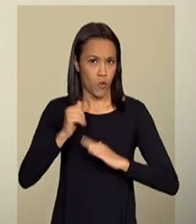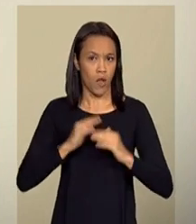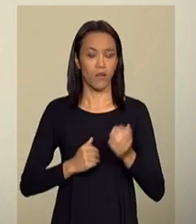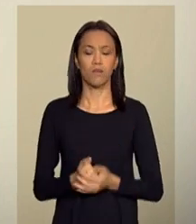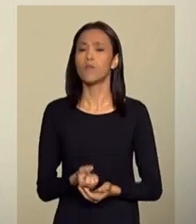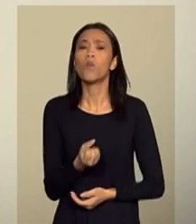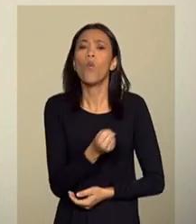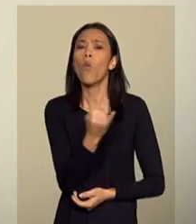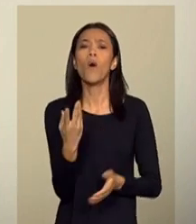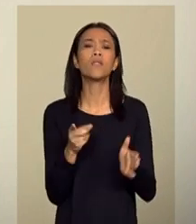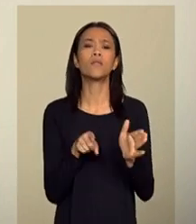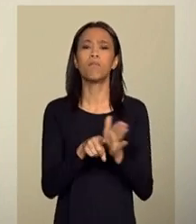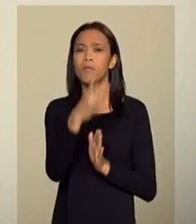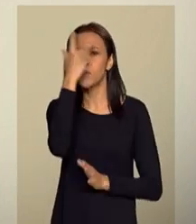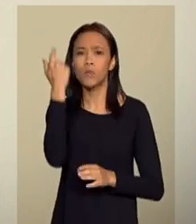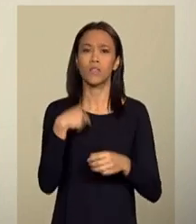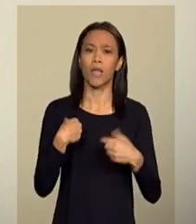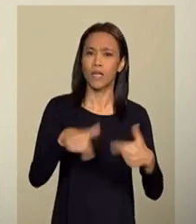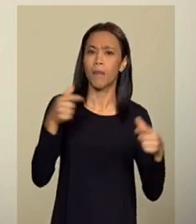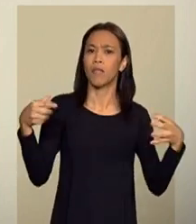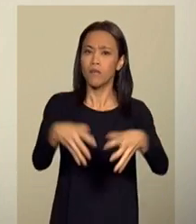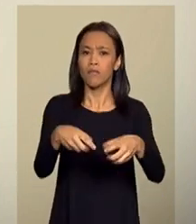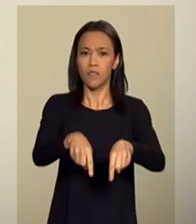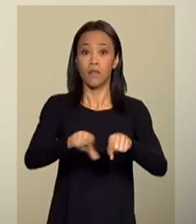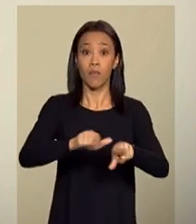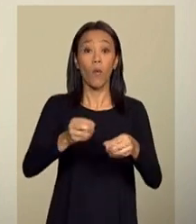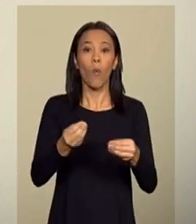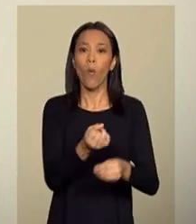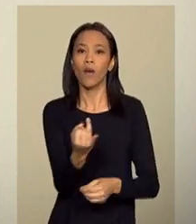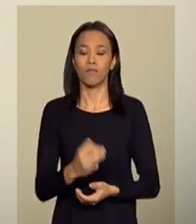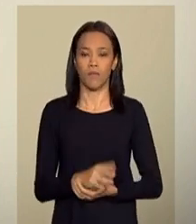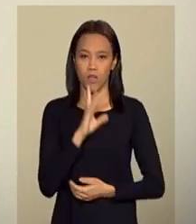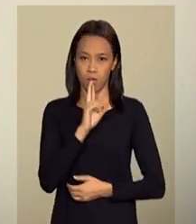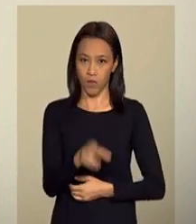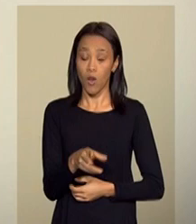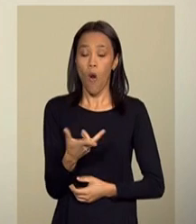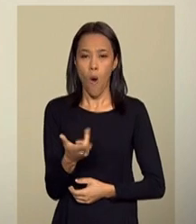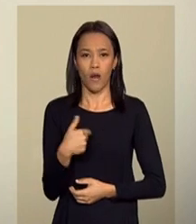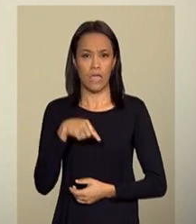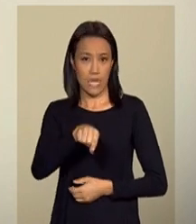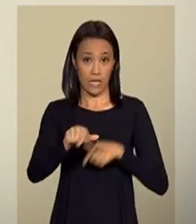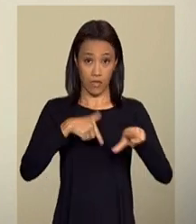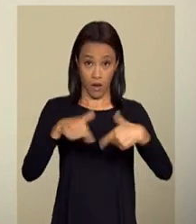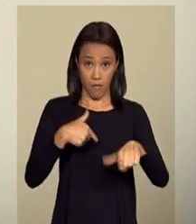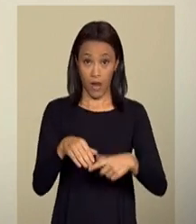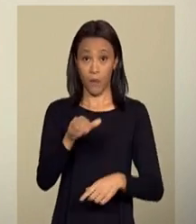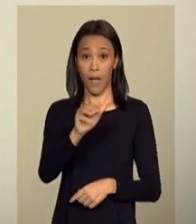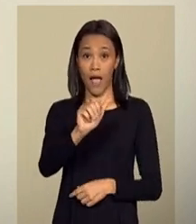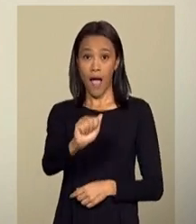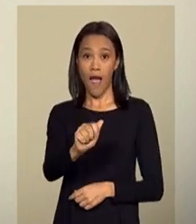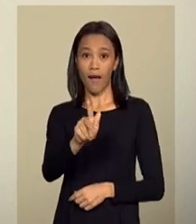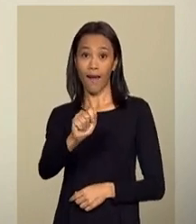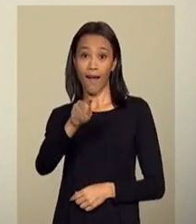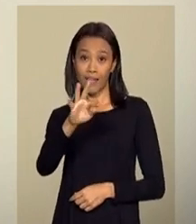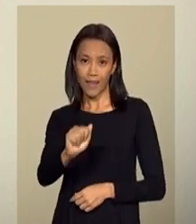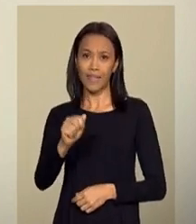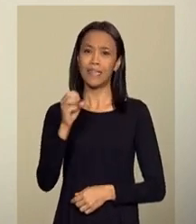quantas pessoas estão participando desta operação presidenta olha Luciano A operação Agata está mobilizando